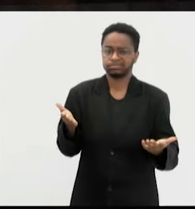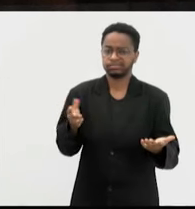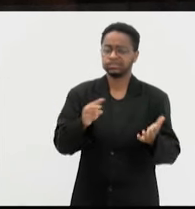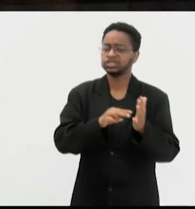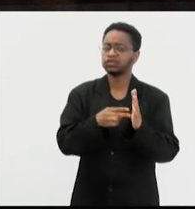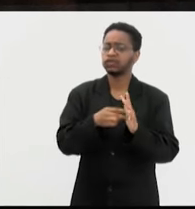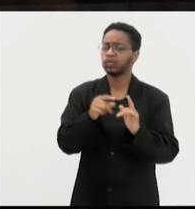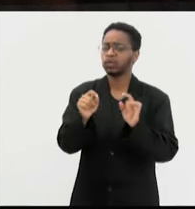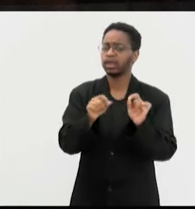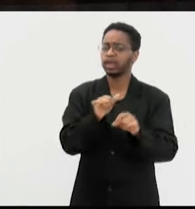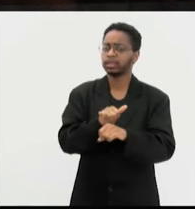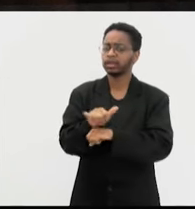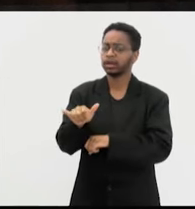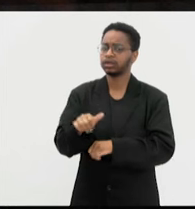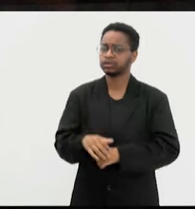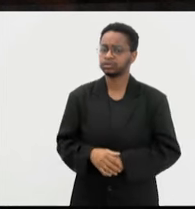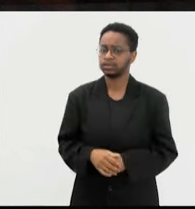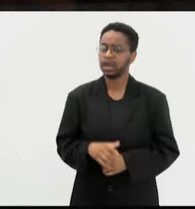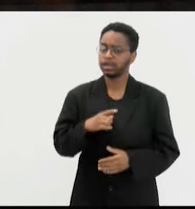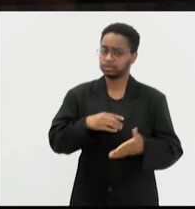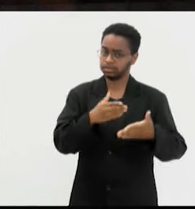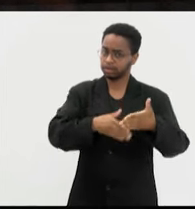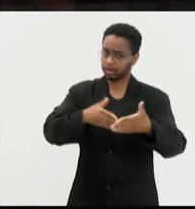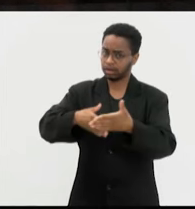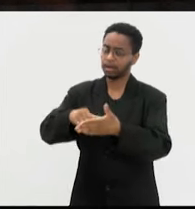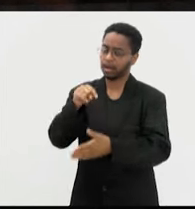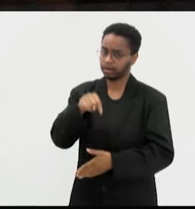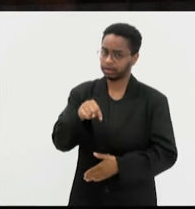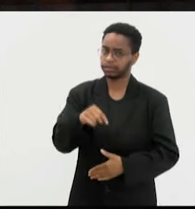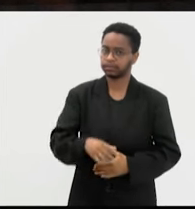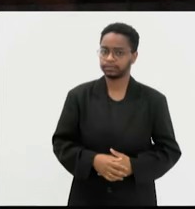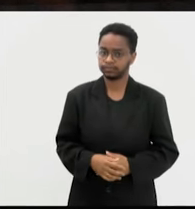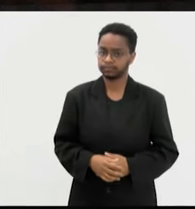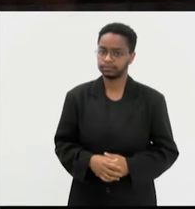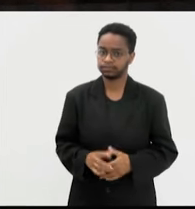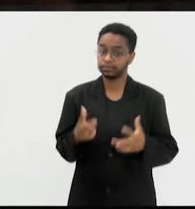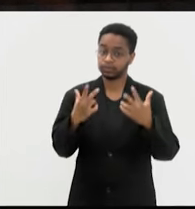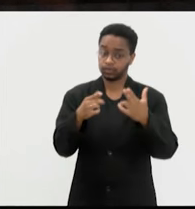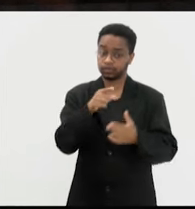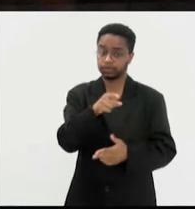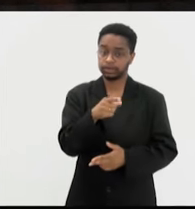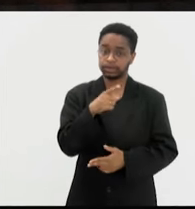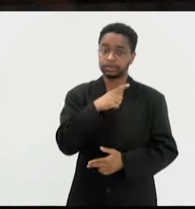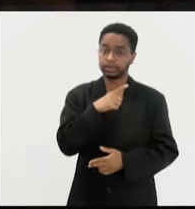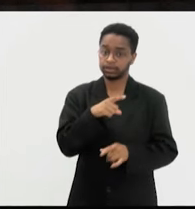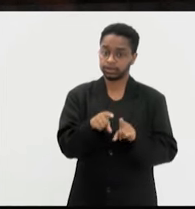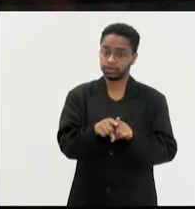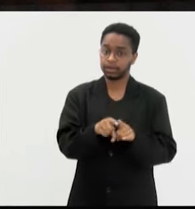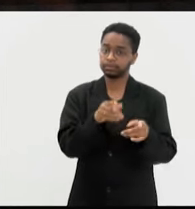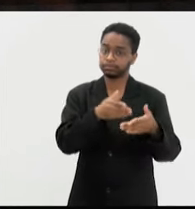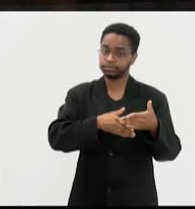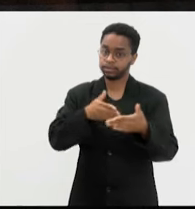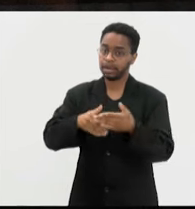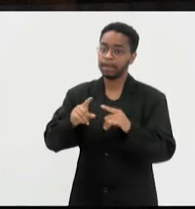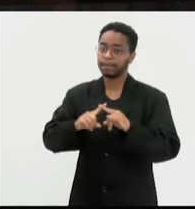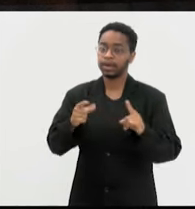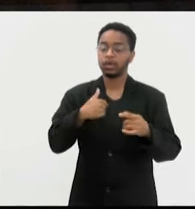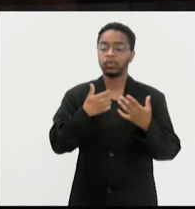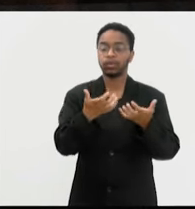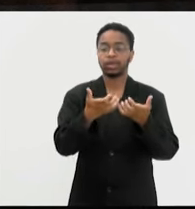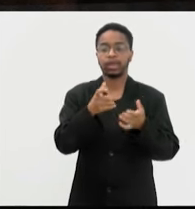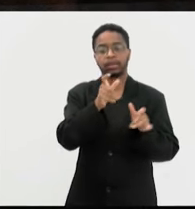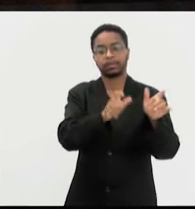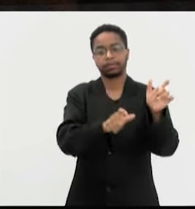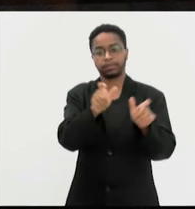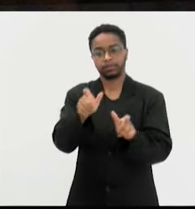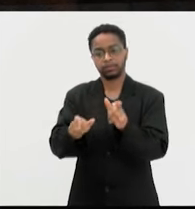traidor a gente tem limitações aqui como vossa excelência tem limitação mas eu gostaria que essas pessoas